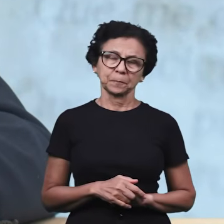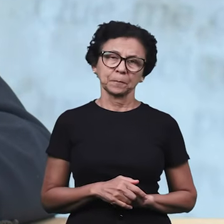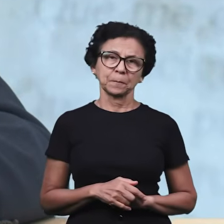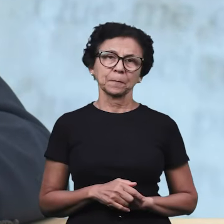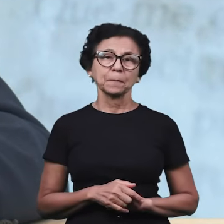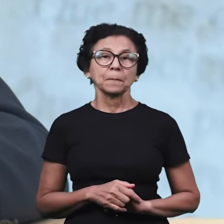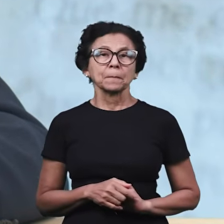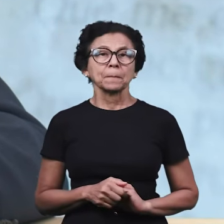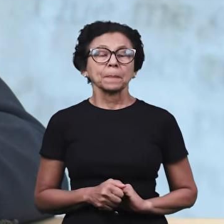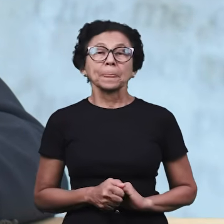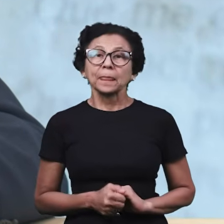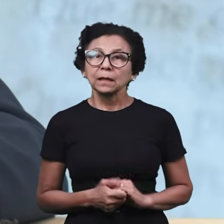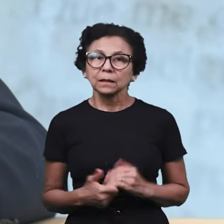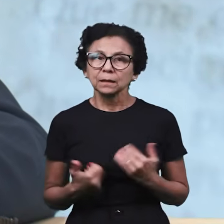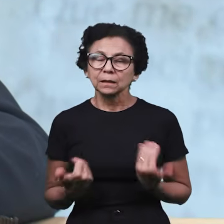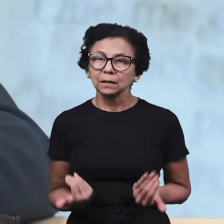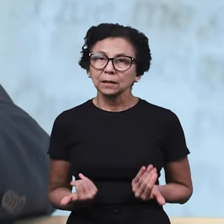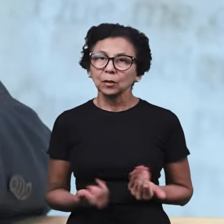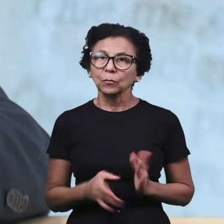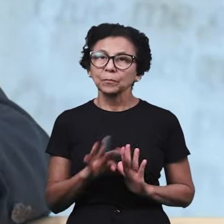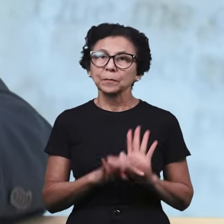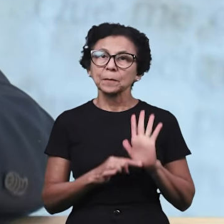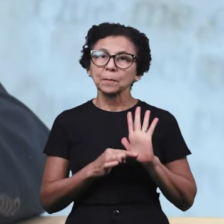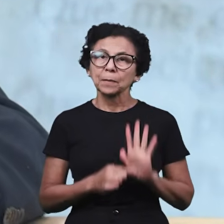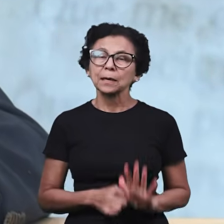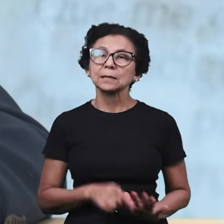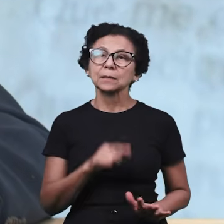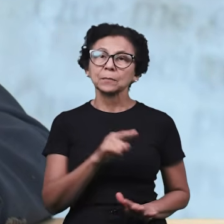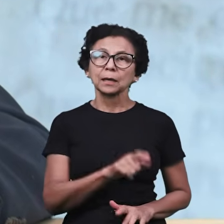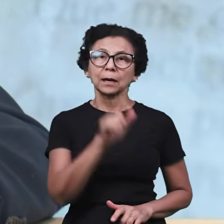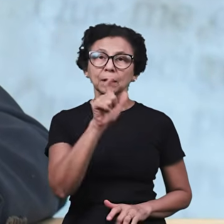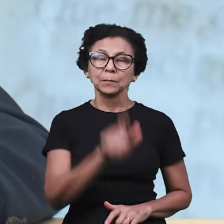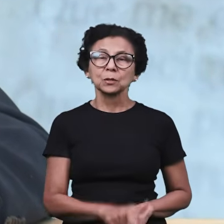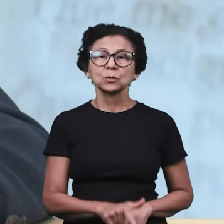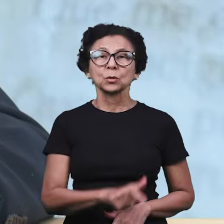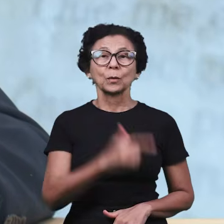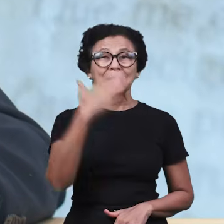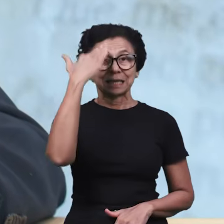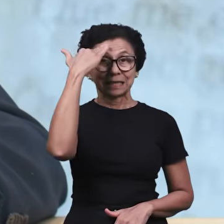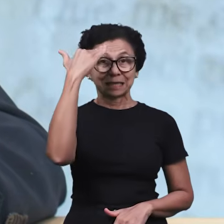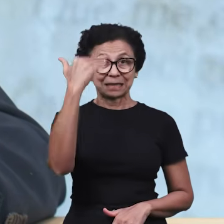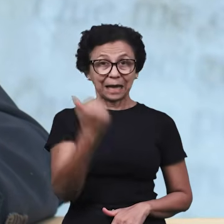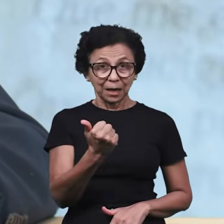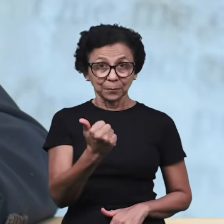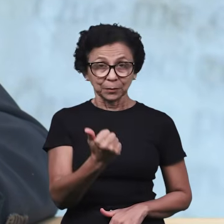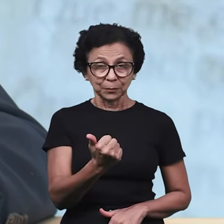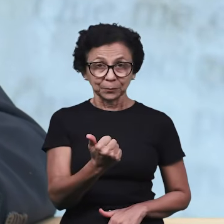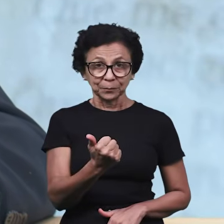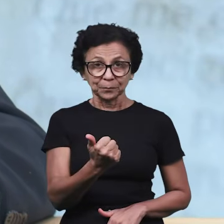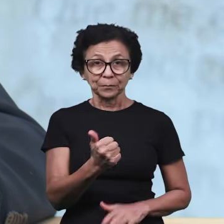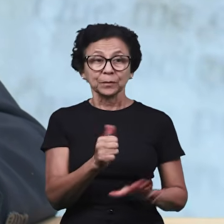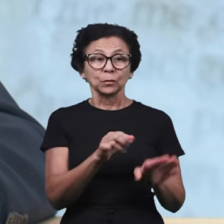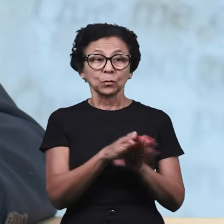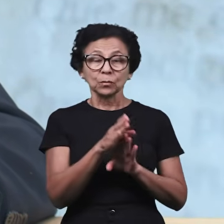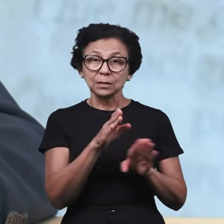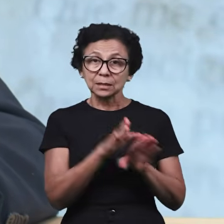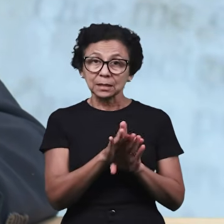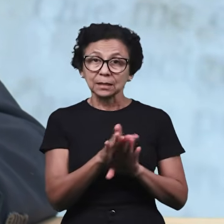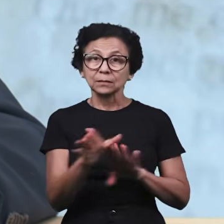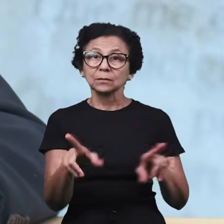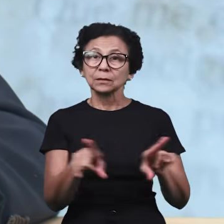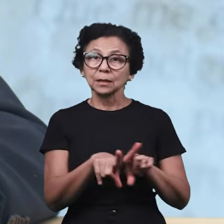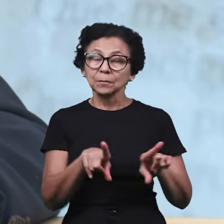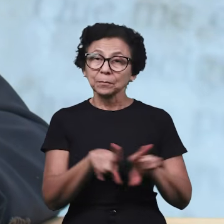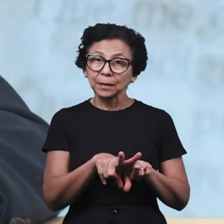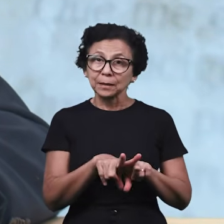o sábio ouvir e crescer em sabedoria. Então a cada dia é importante nós querermos